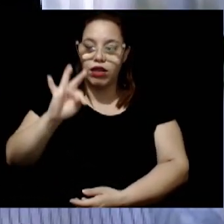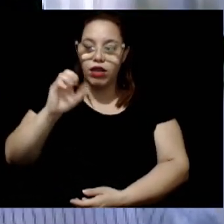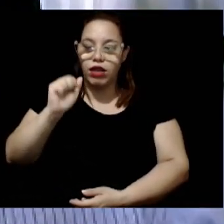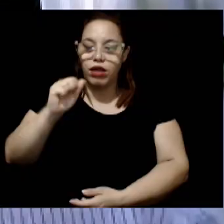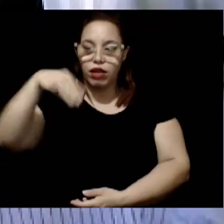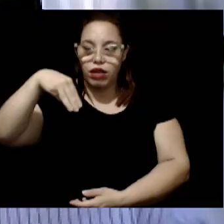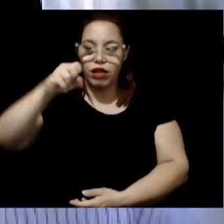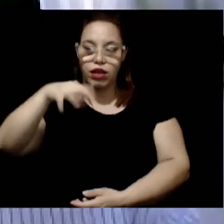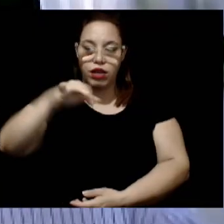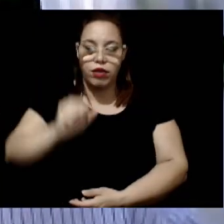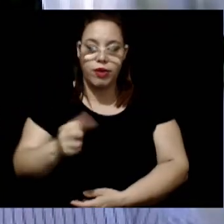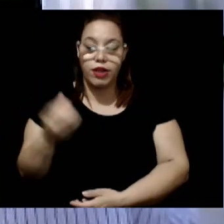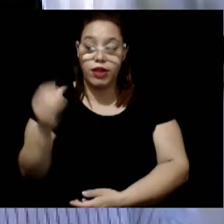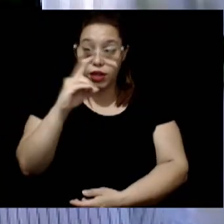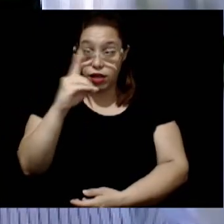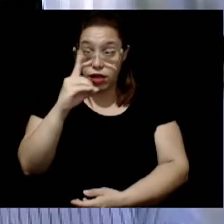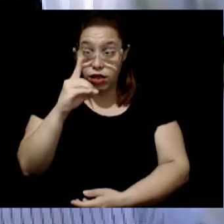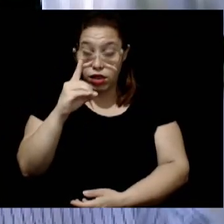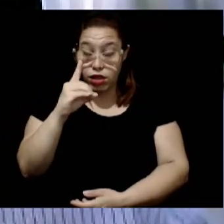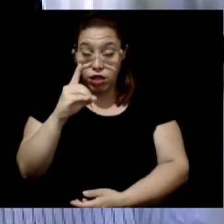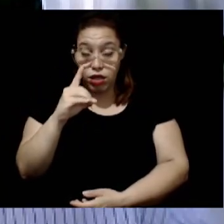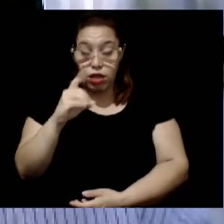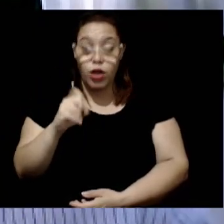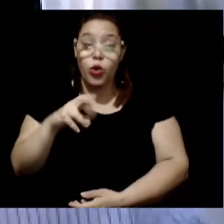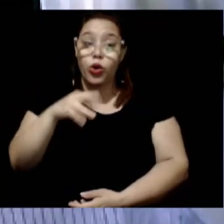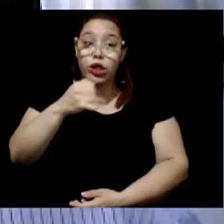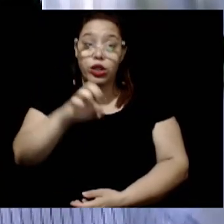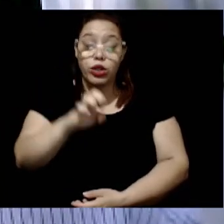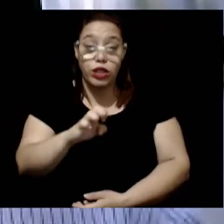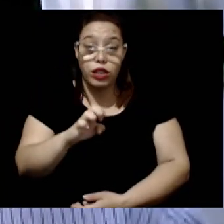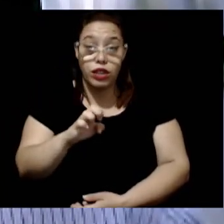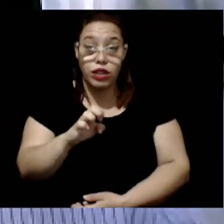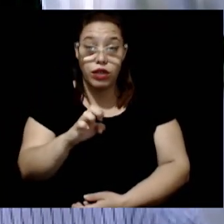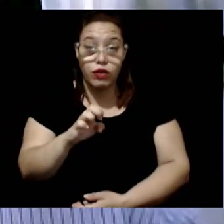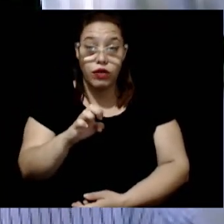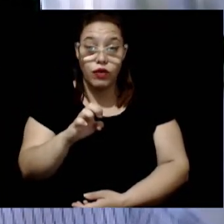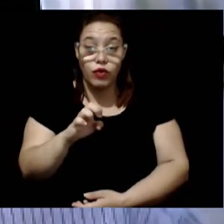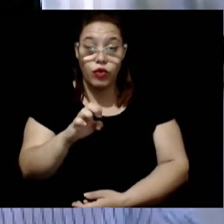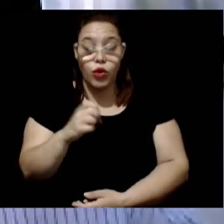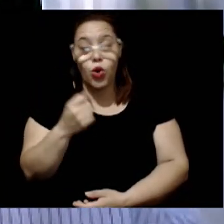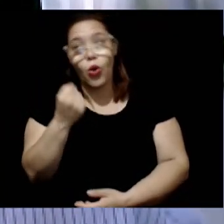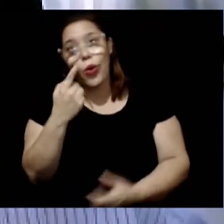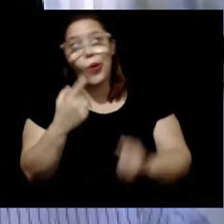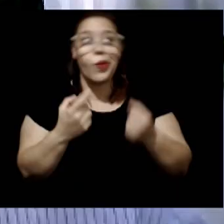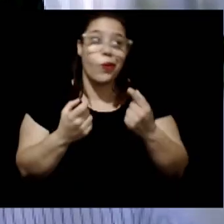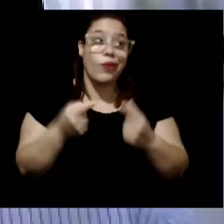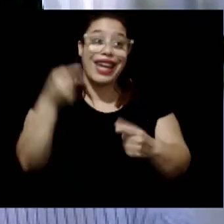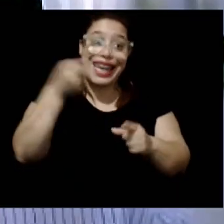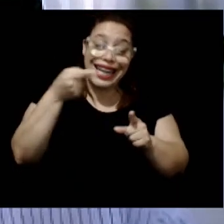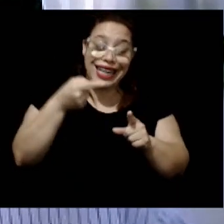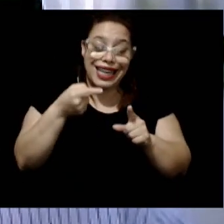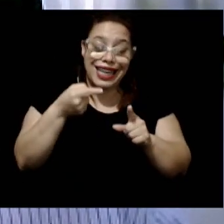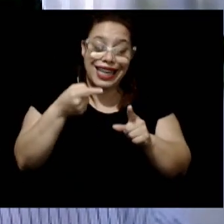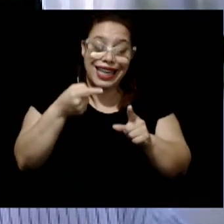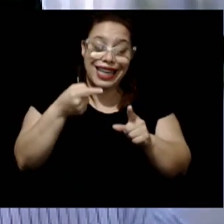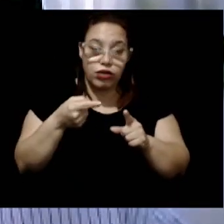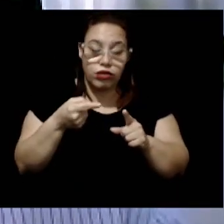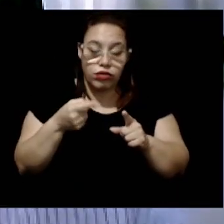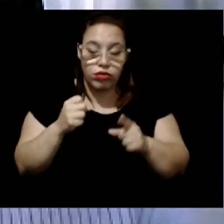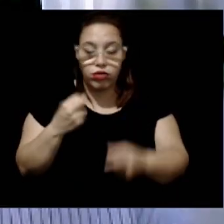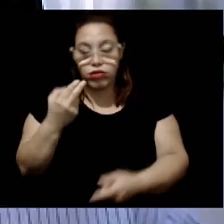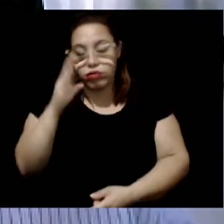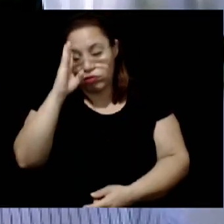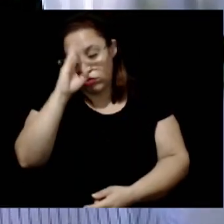ele é um antagonista, vamos chamar assim, da vitamina D. Então, um dos fatores é esse, né? Outro, ele age diretamente no